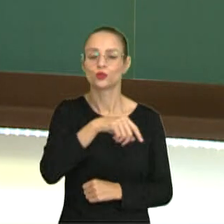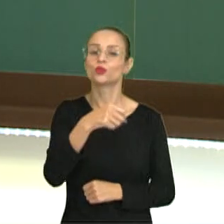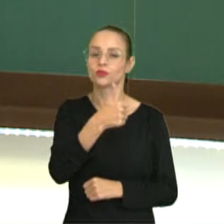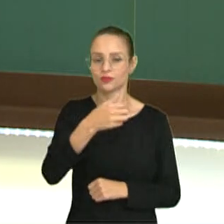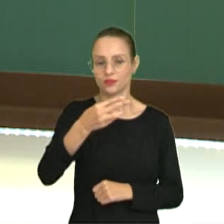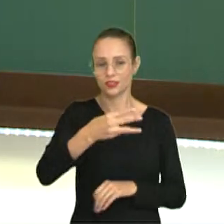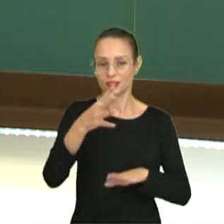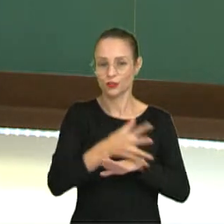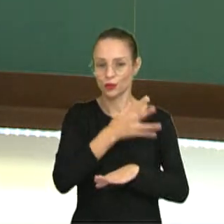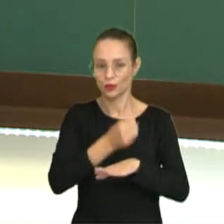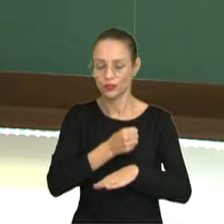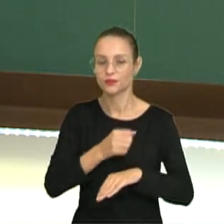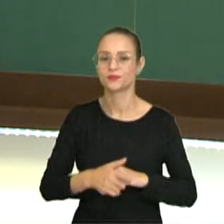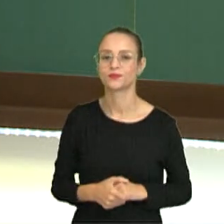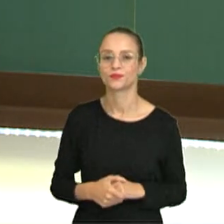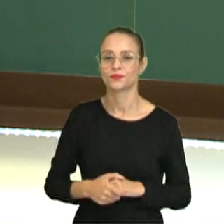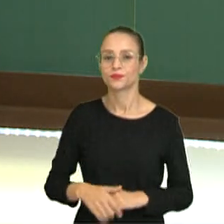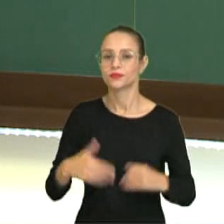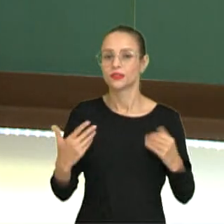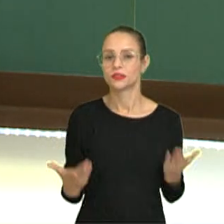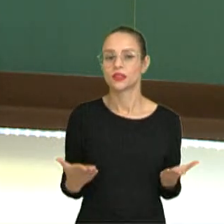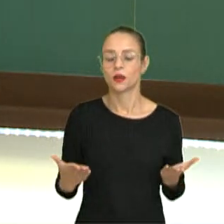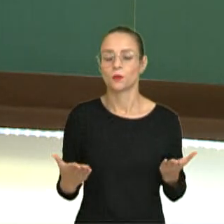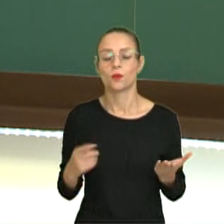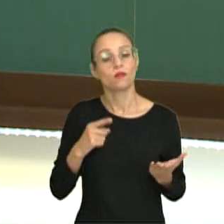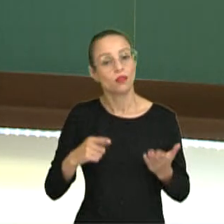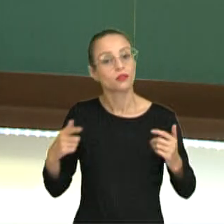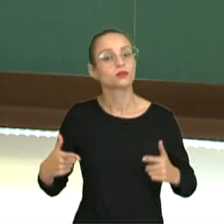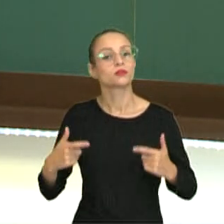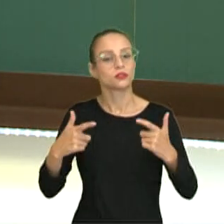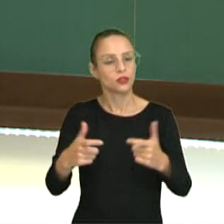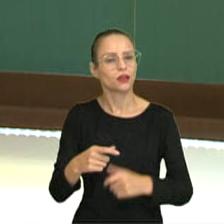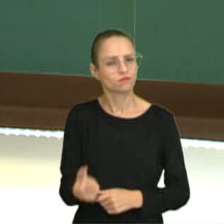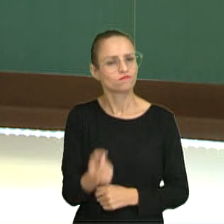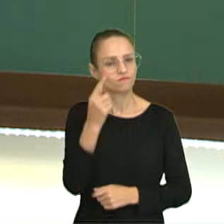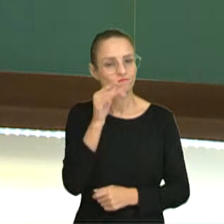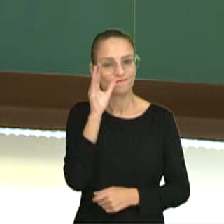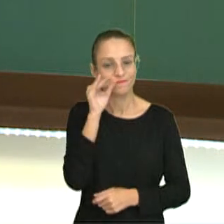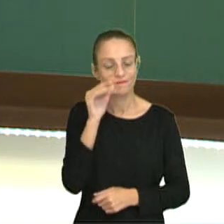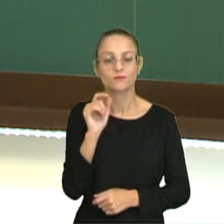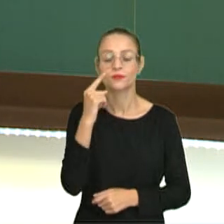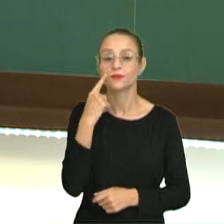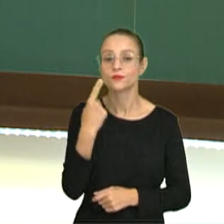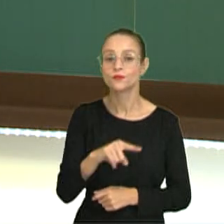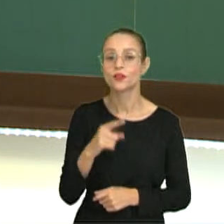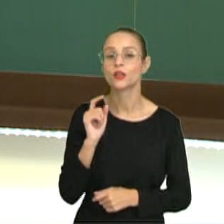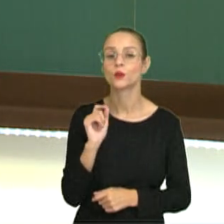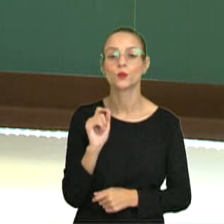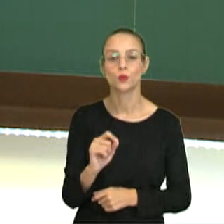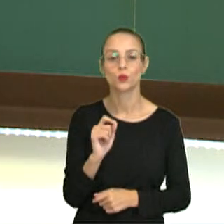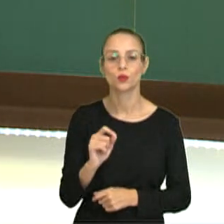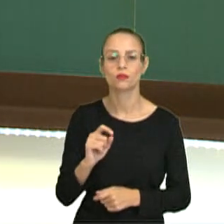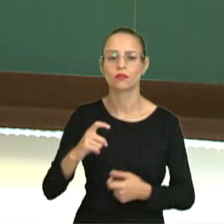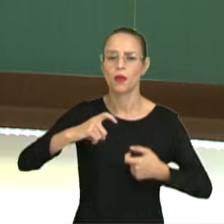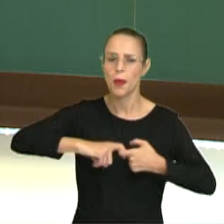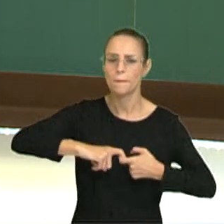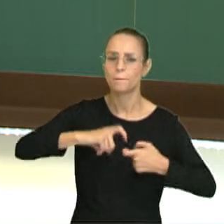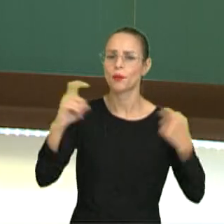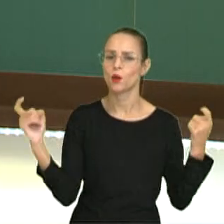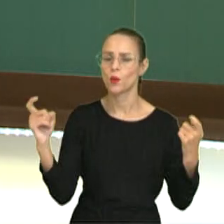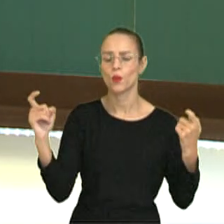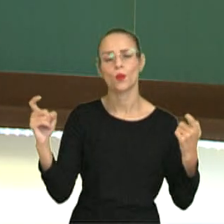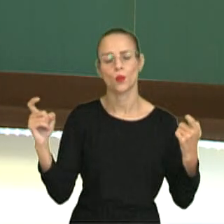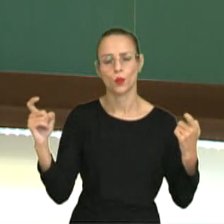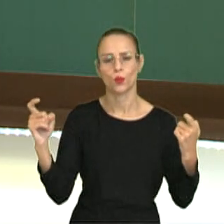dos colonos. Então, nessa guerra é bastante curioso que a gente vai ver as rupturas,